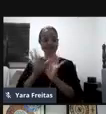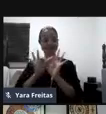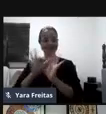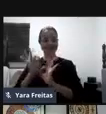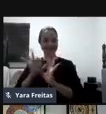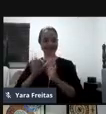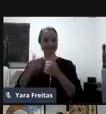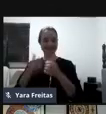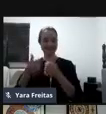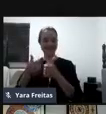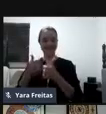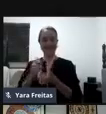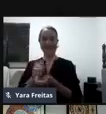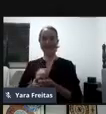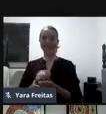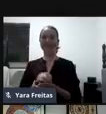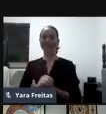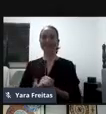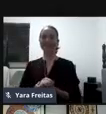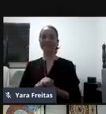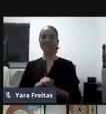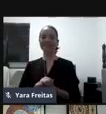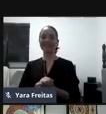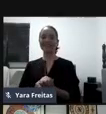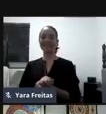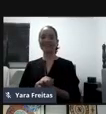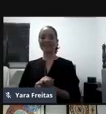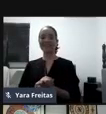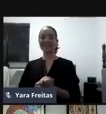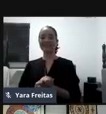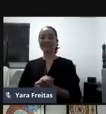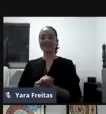Pede para ela colocar na hipertensão arterial.